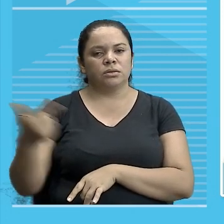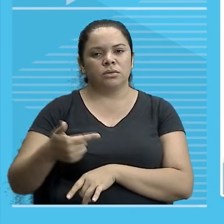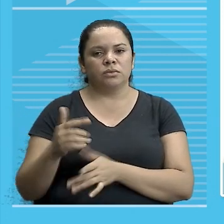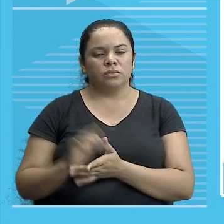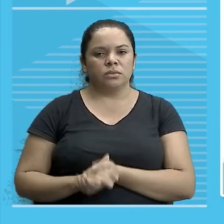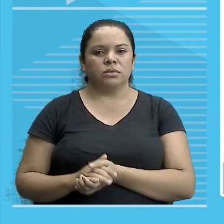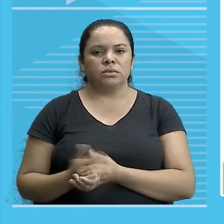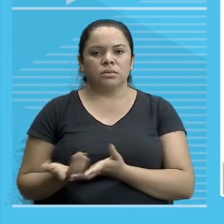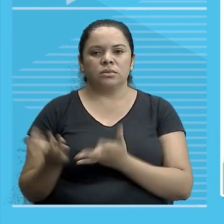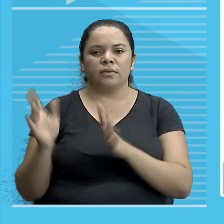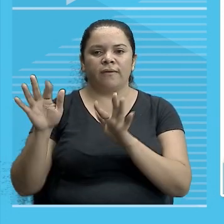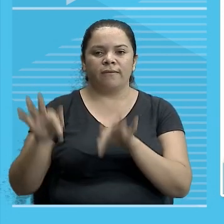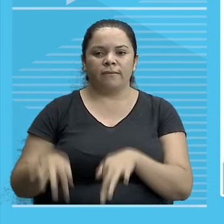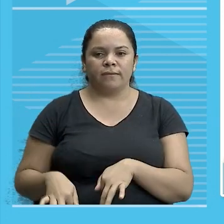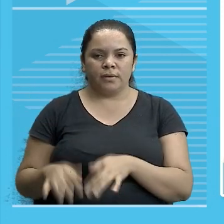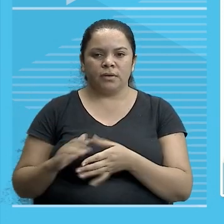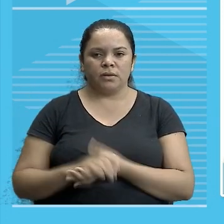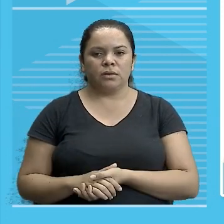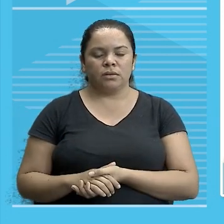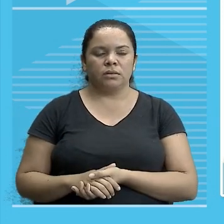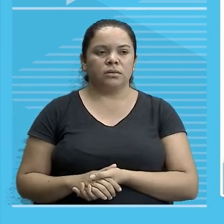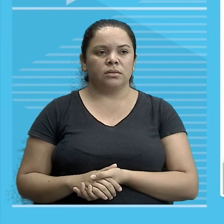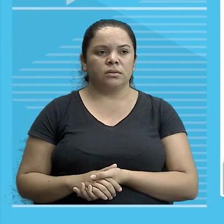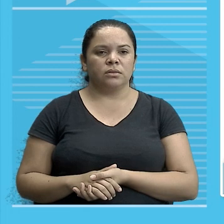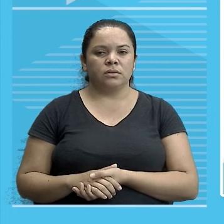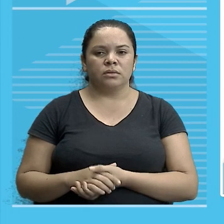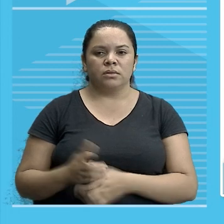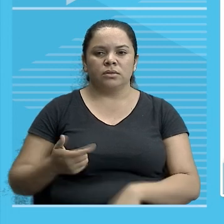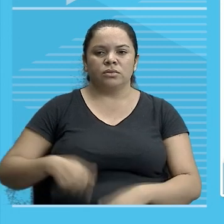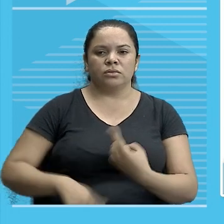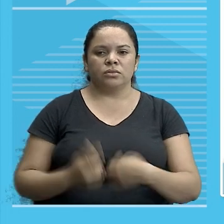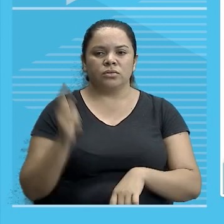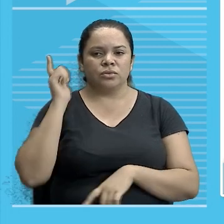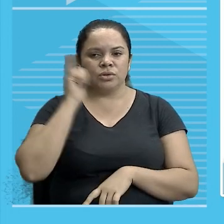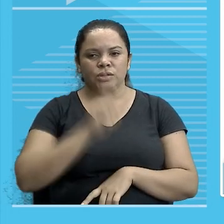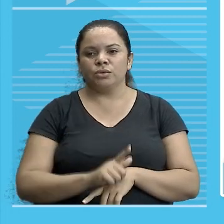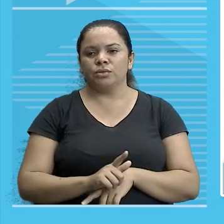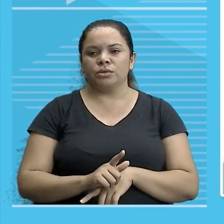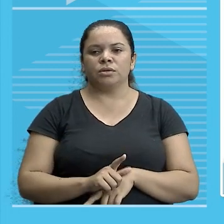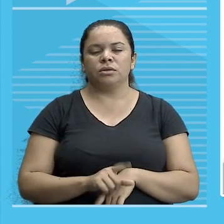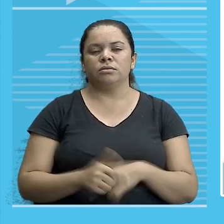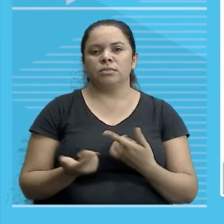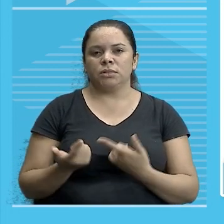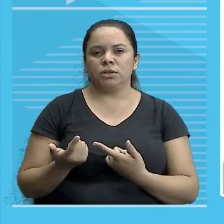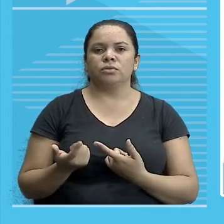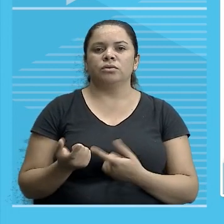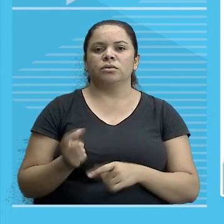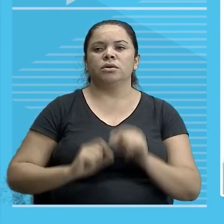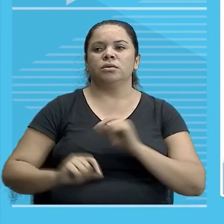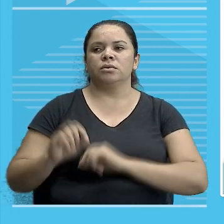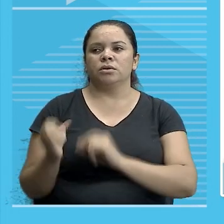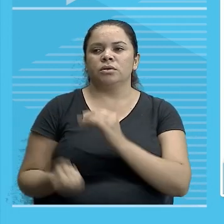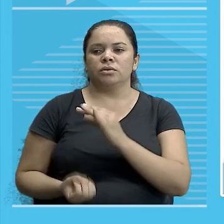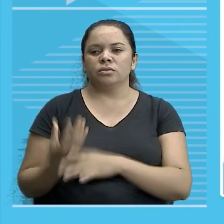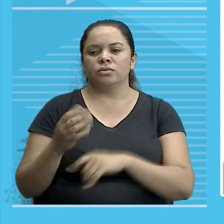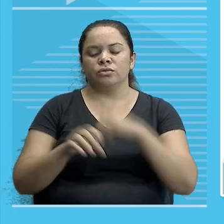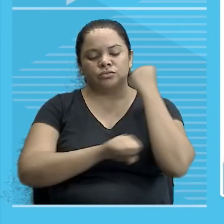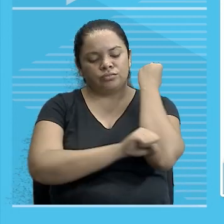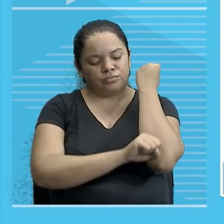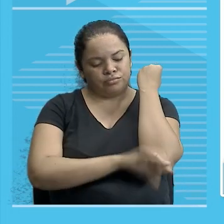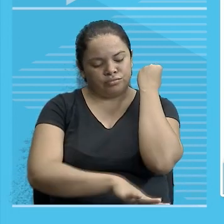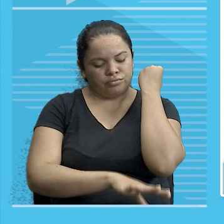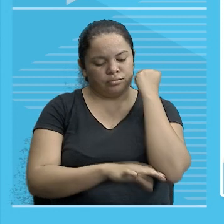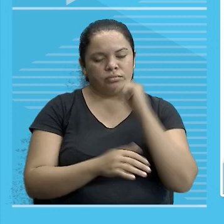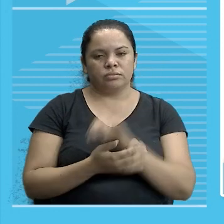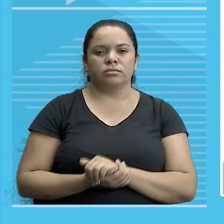Finalizou, o que não for digerido vira as fezes, que serão eliminadas. Esse é o nosso processo digestório. Volta